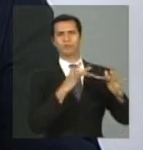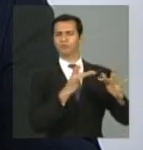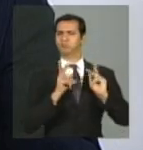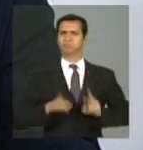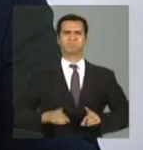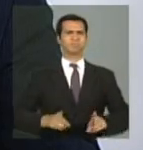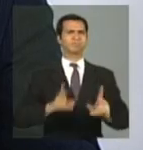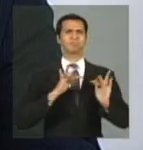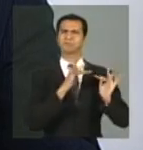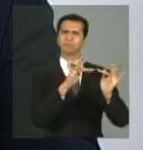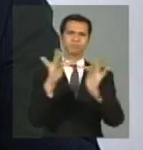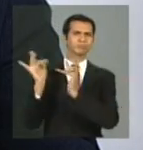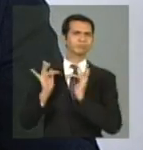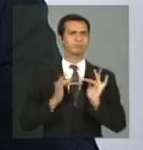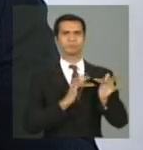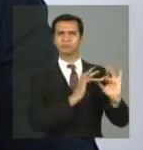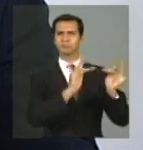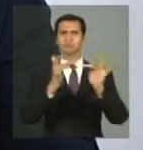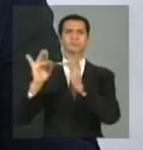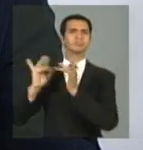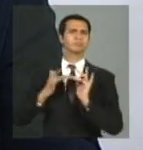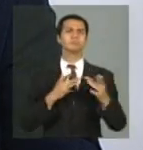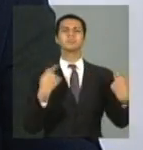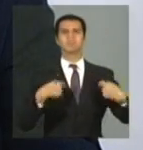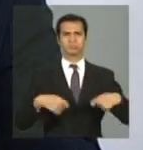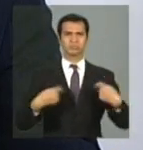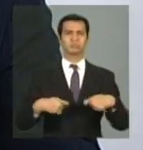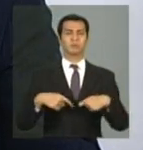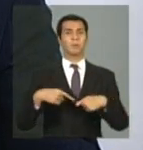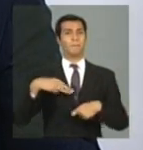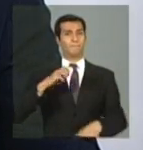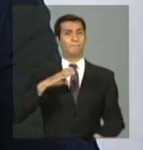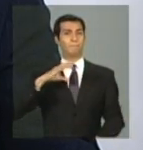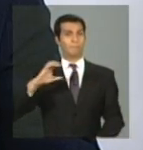Tá? É uma orientação que o MEC emanou, é uma orientação que a gente